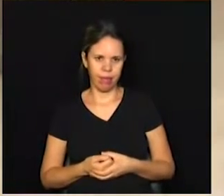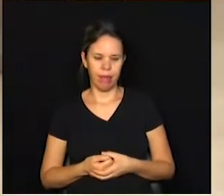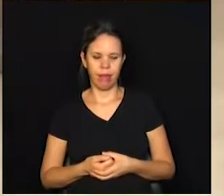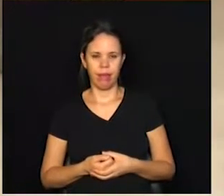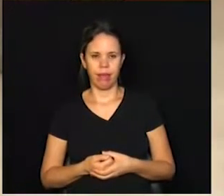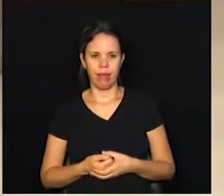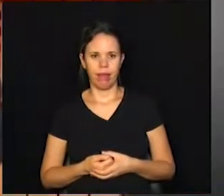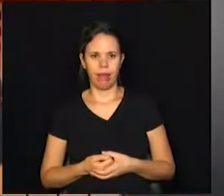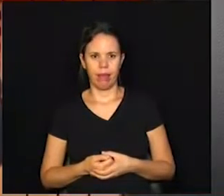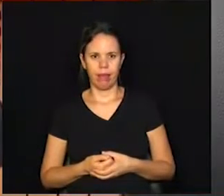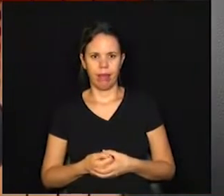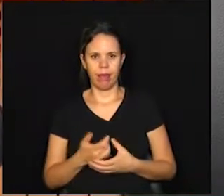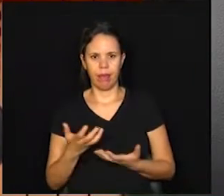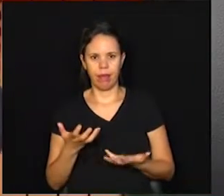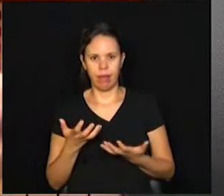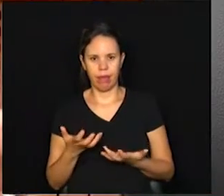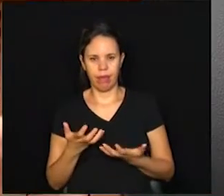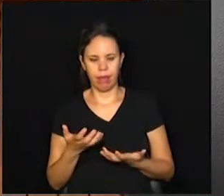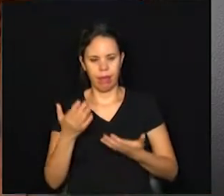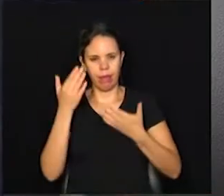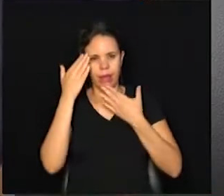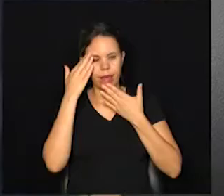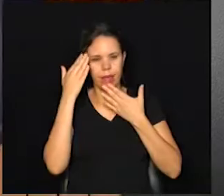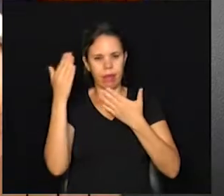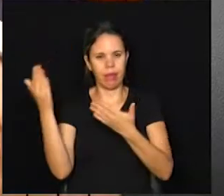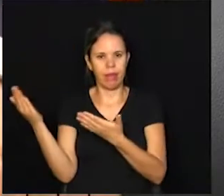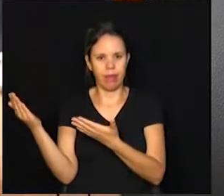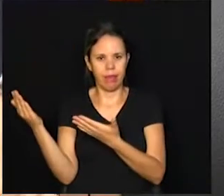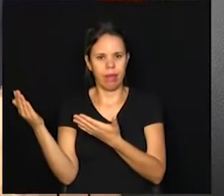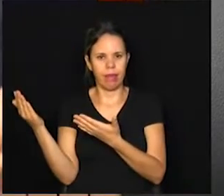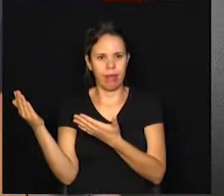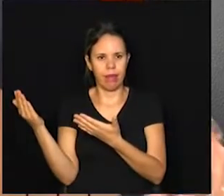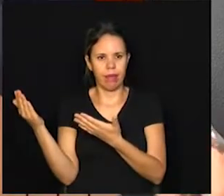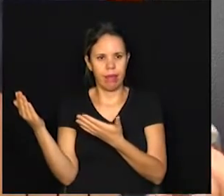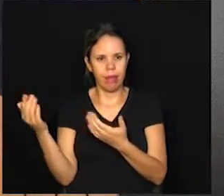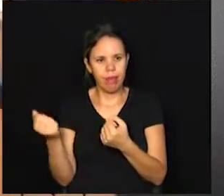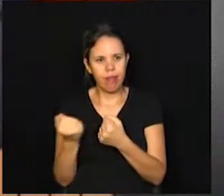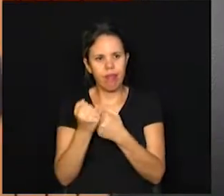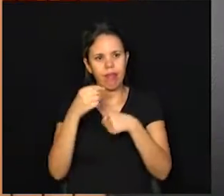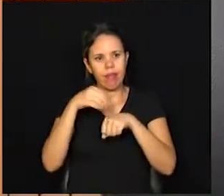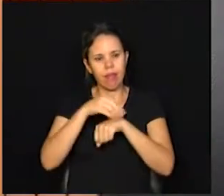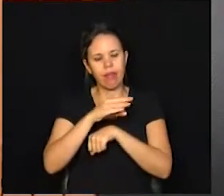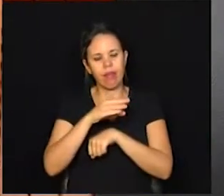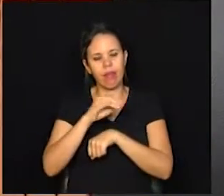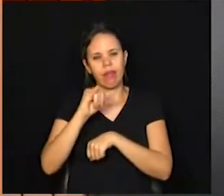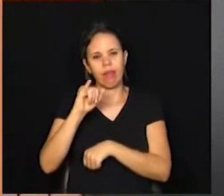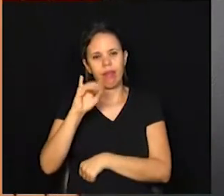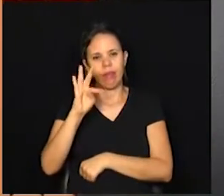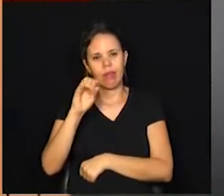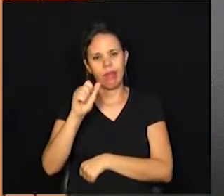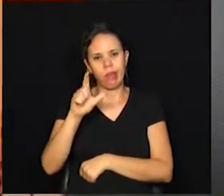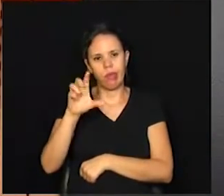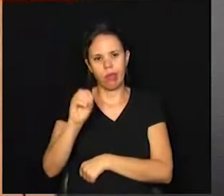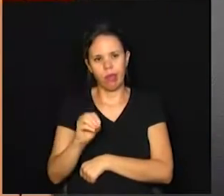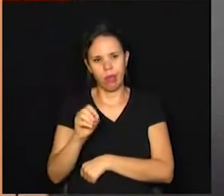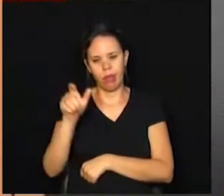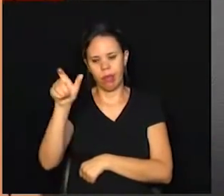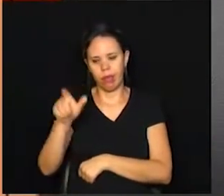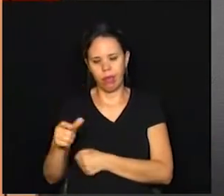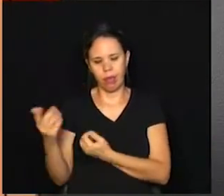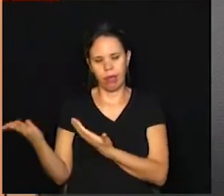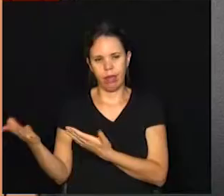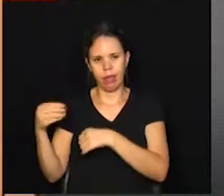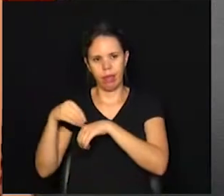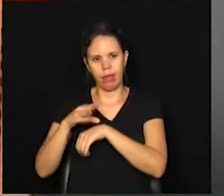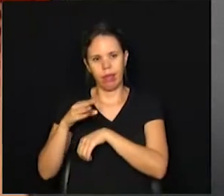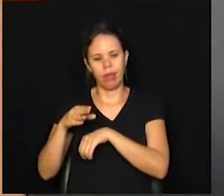Uma vez mais, eu quero aqui agradecer a contribuição do senhor Ítalo Hamilton Barioni,